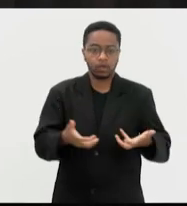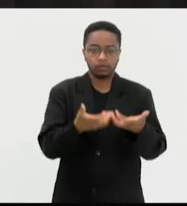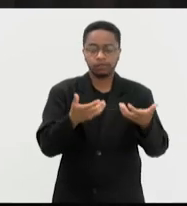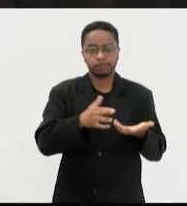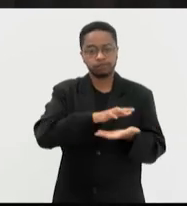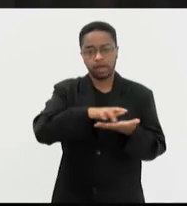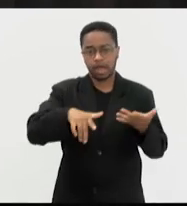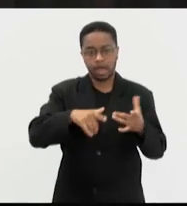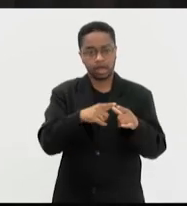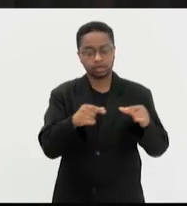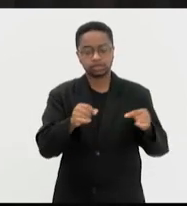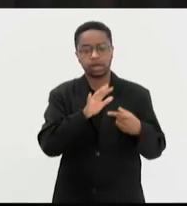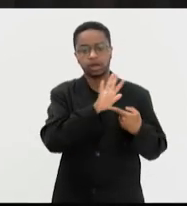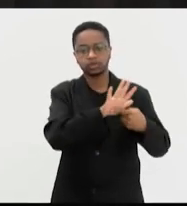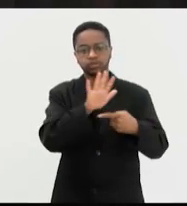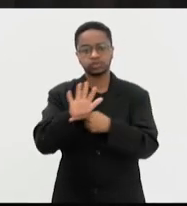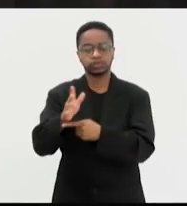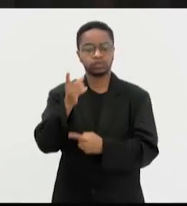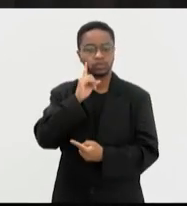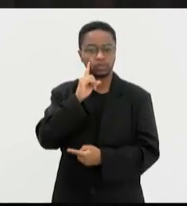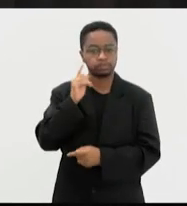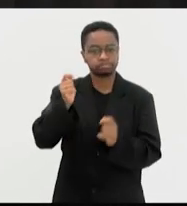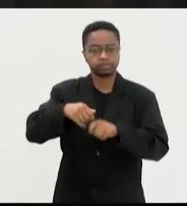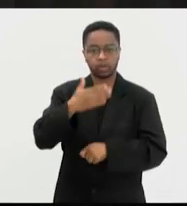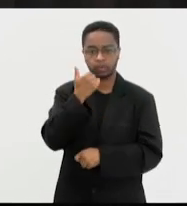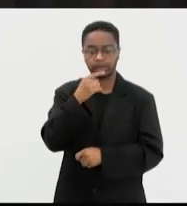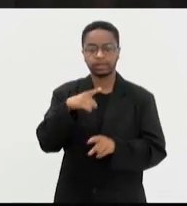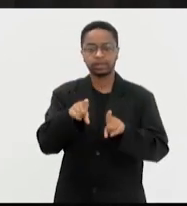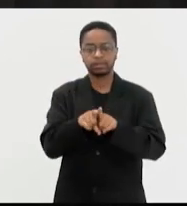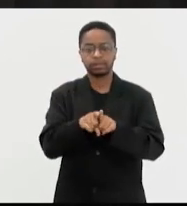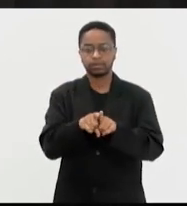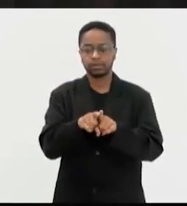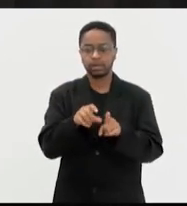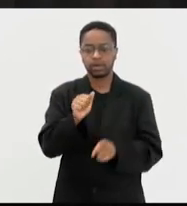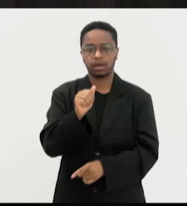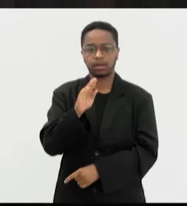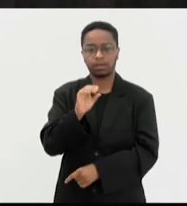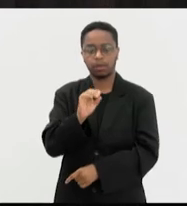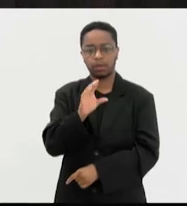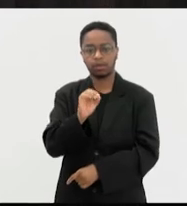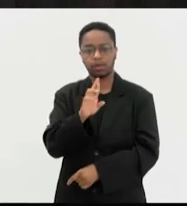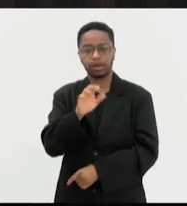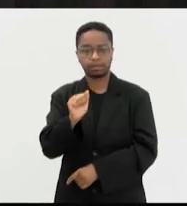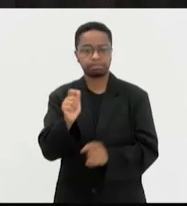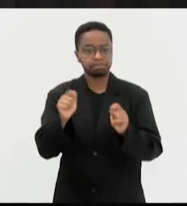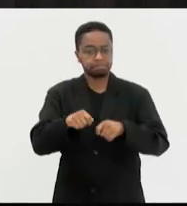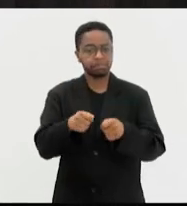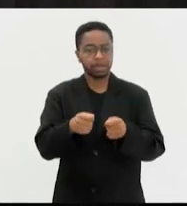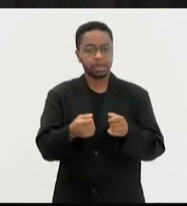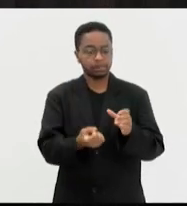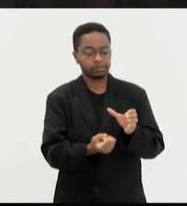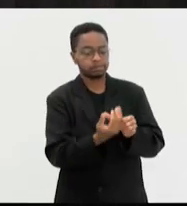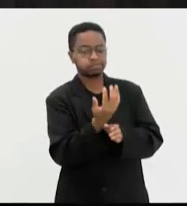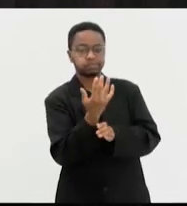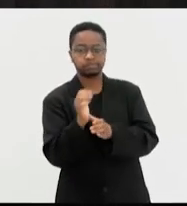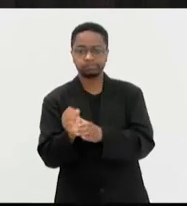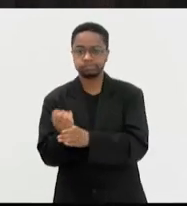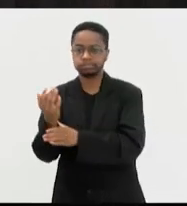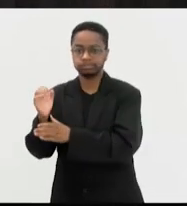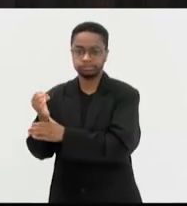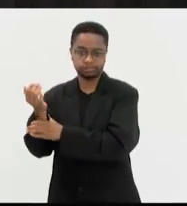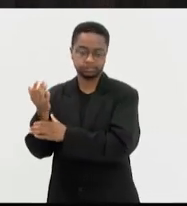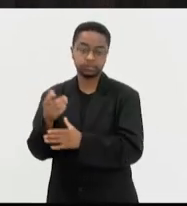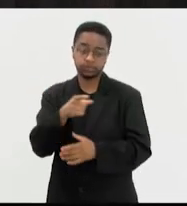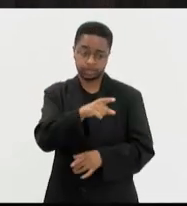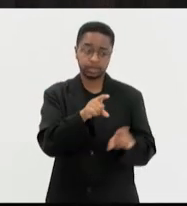que ajudava no dia a dia da alimentação abóbora abóbora dá demais em quintal Você deve saber disso Val você também é da terra